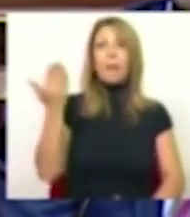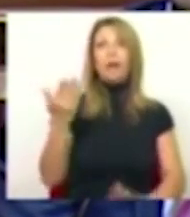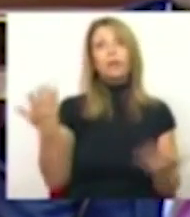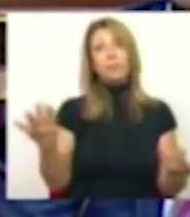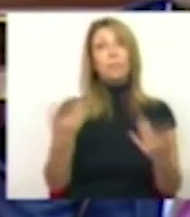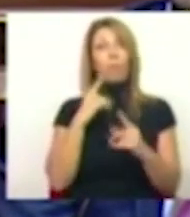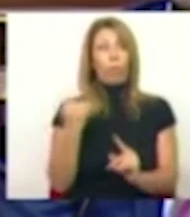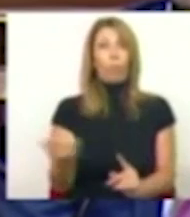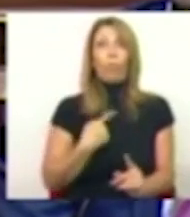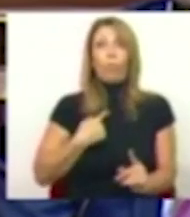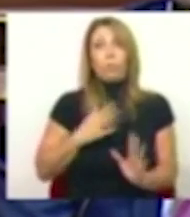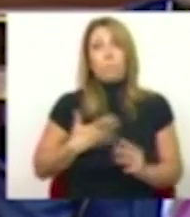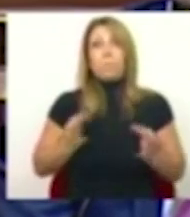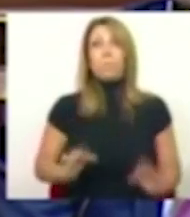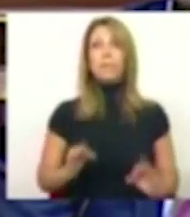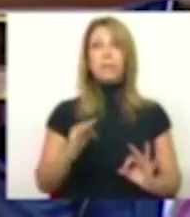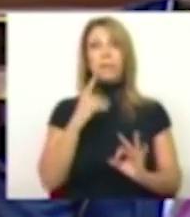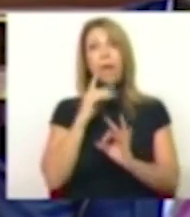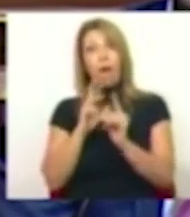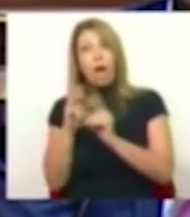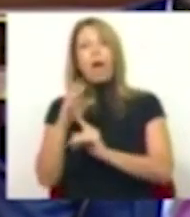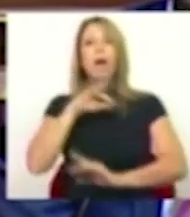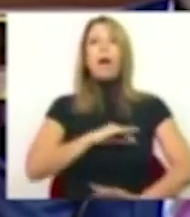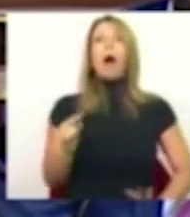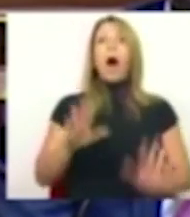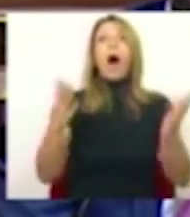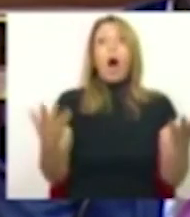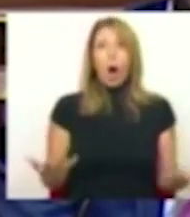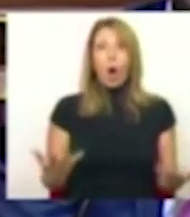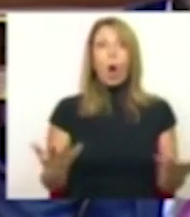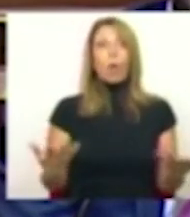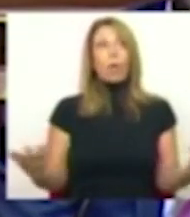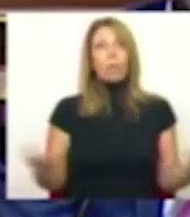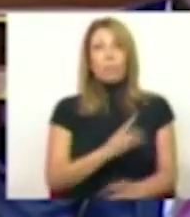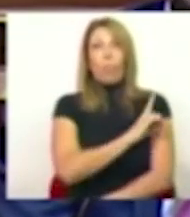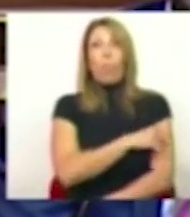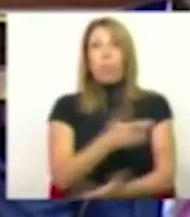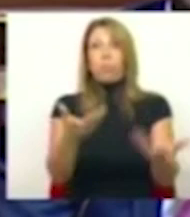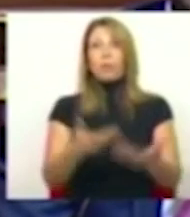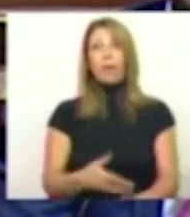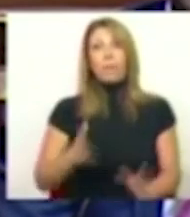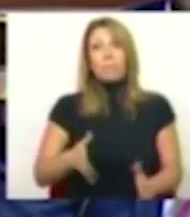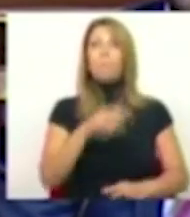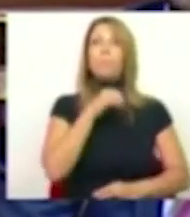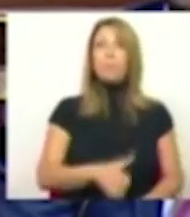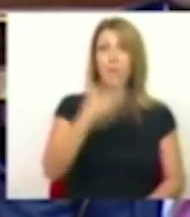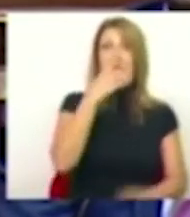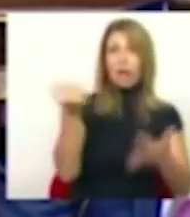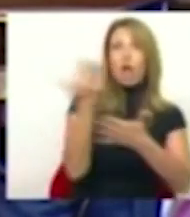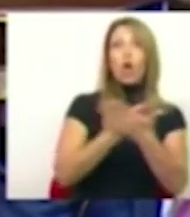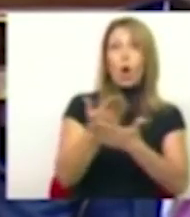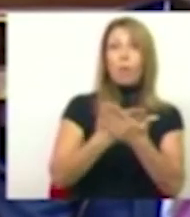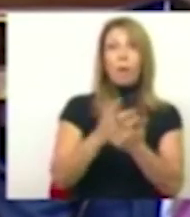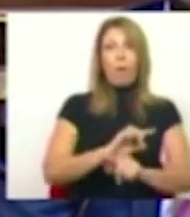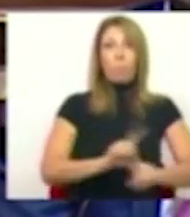para cima. Agora, a economia é que tem de o poder, tem de o permitir. E se a economia não o permite no setor privado, por natureza o